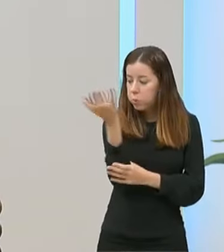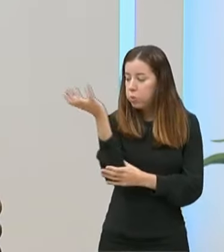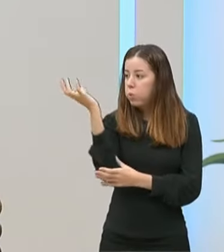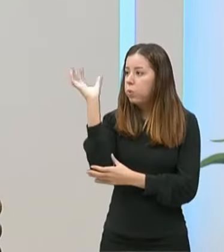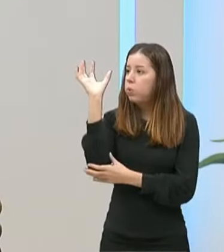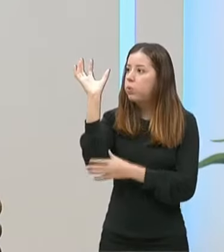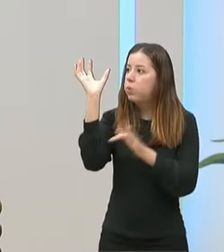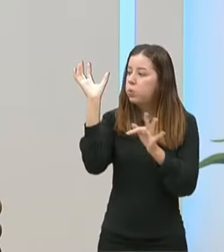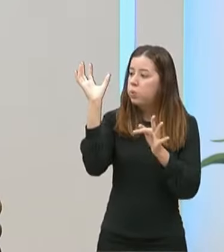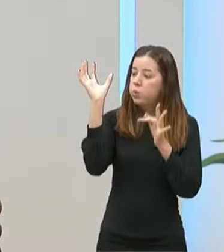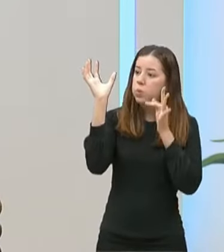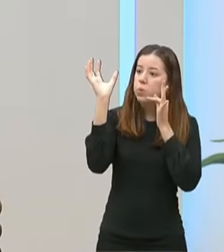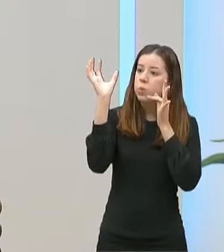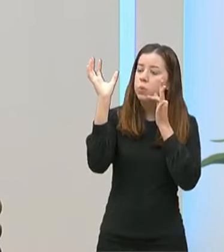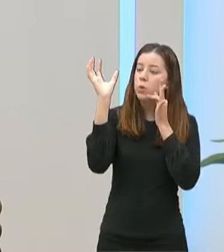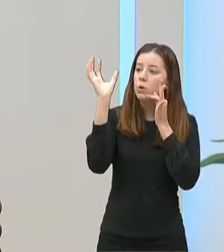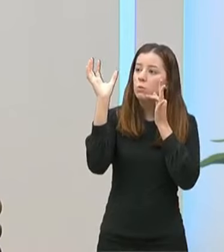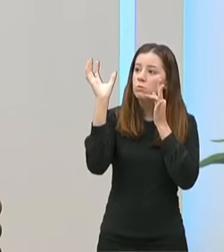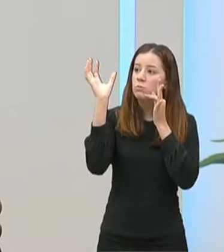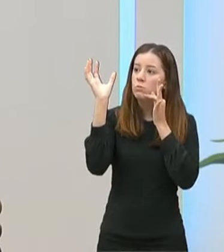só. José.